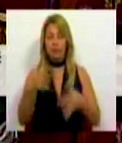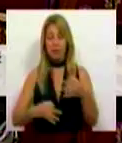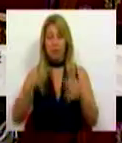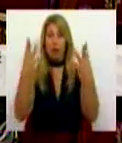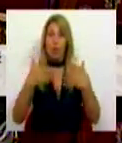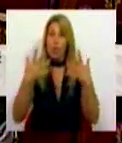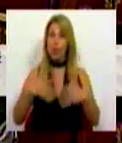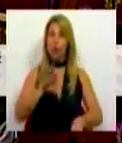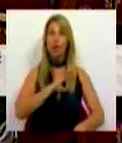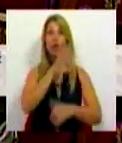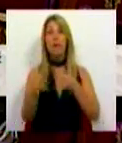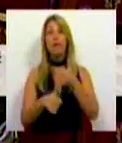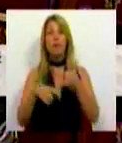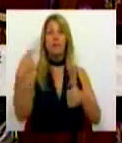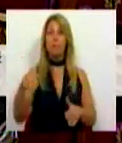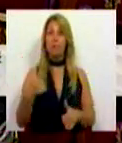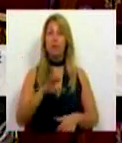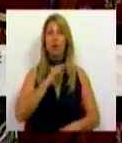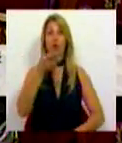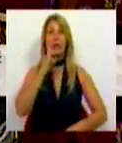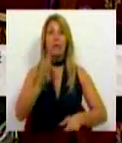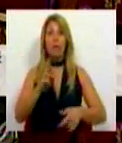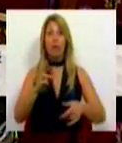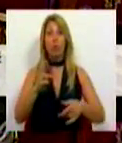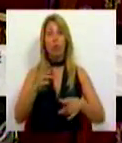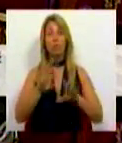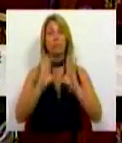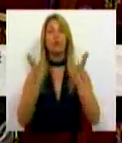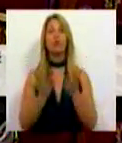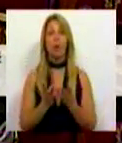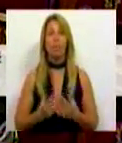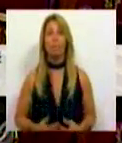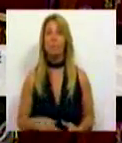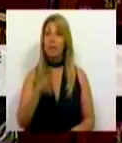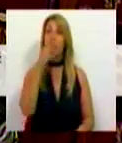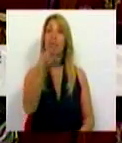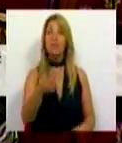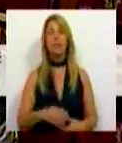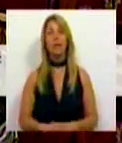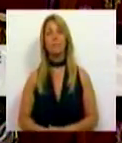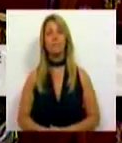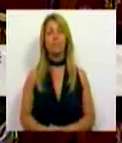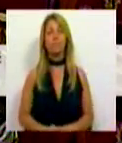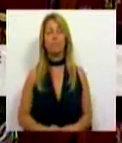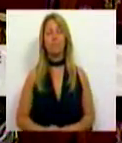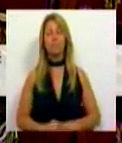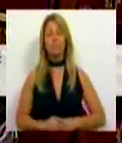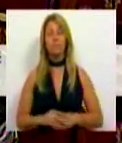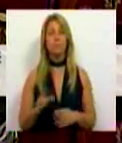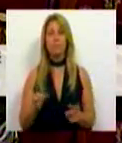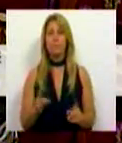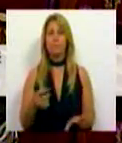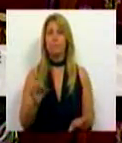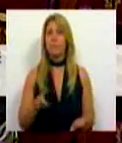Contas, o Sr. Vice-Presidente, o Sr. Diretor-Geral. Dizer que não é com